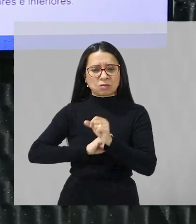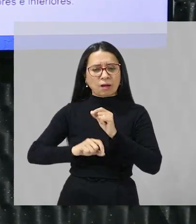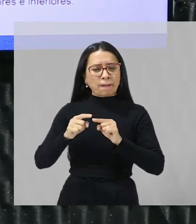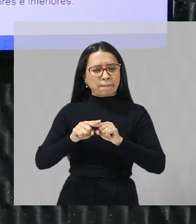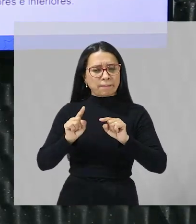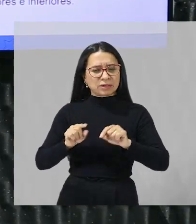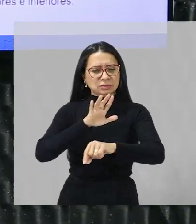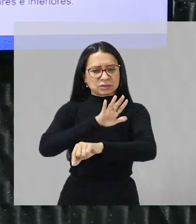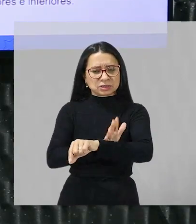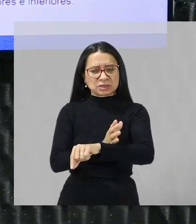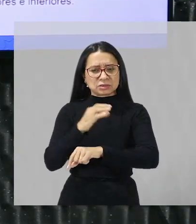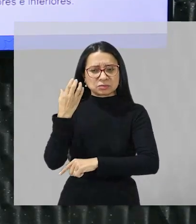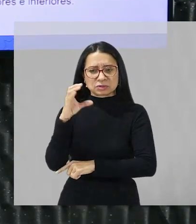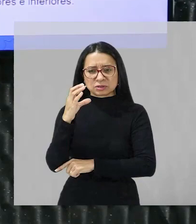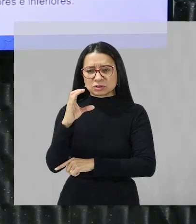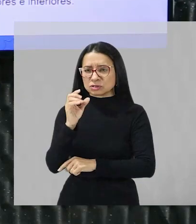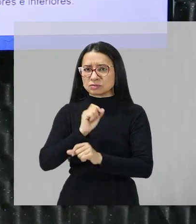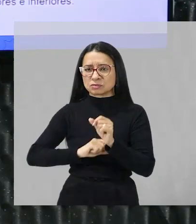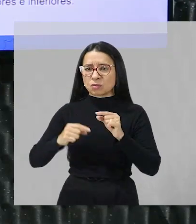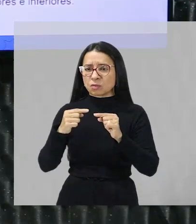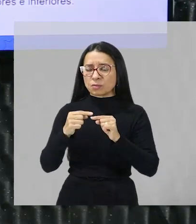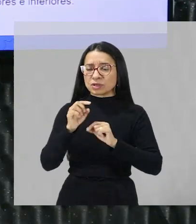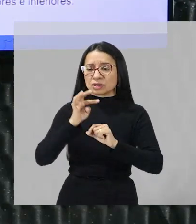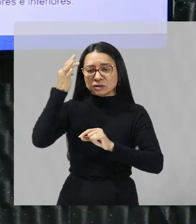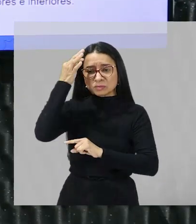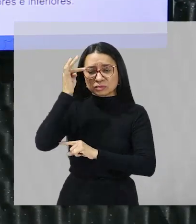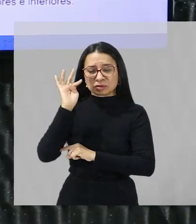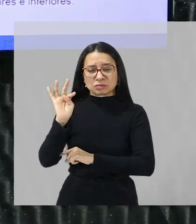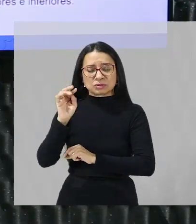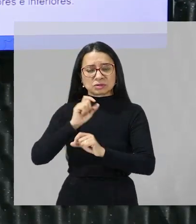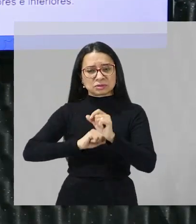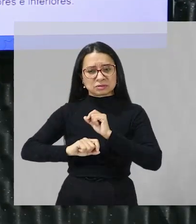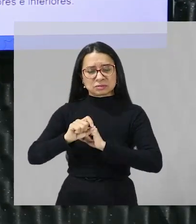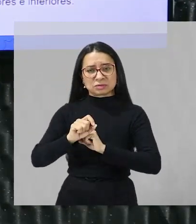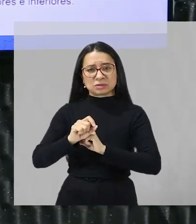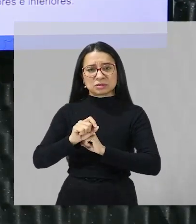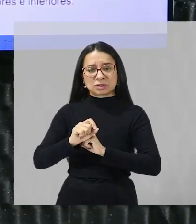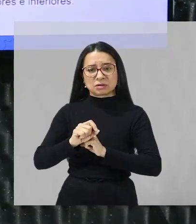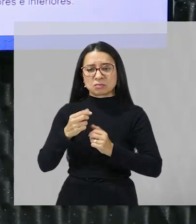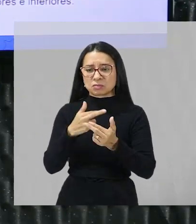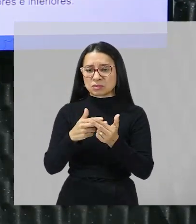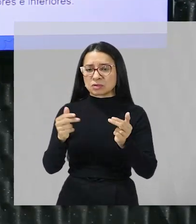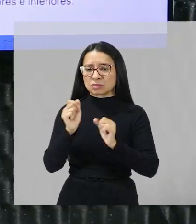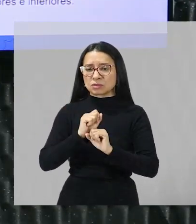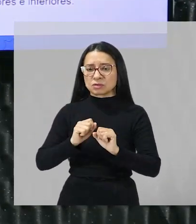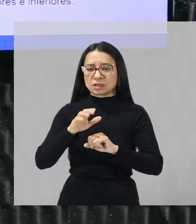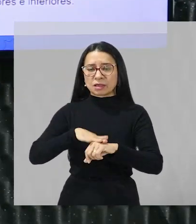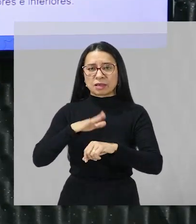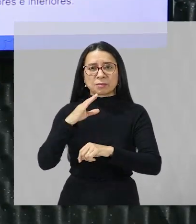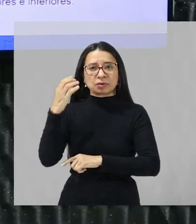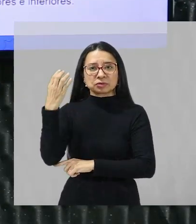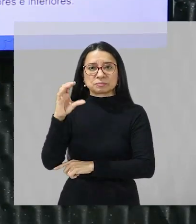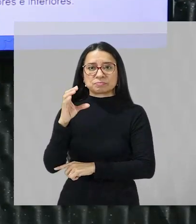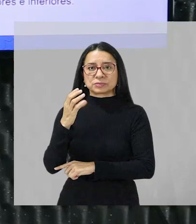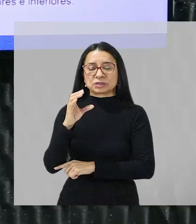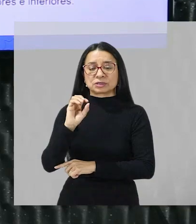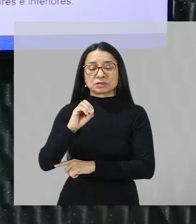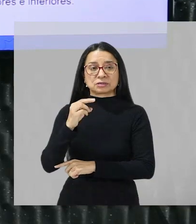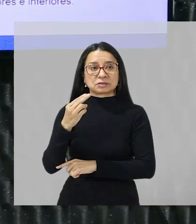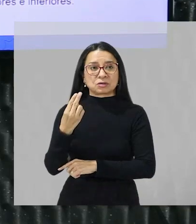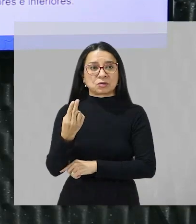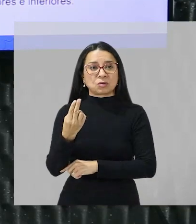no quadrinho. O racismo científico tem mais a ver com teorias raciológicas, com uma coisa que é mais ali da ciência ou